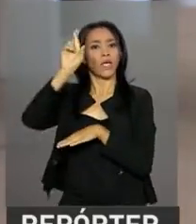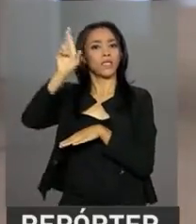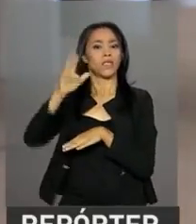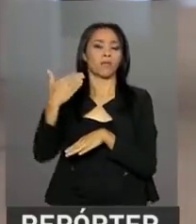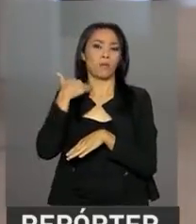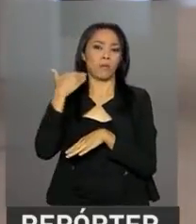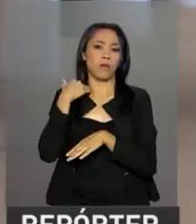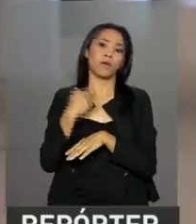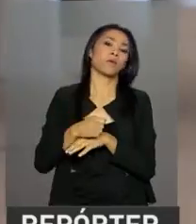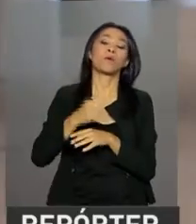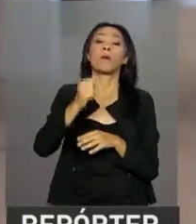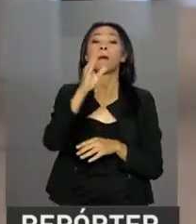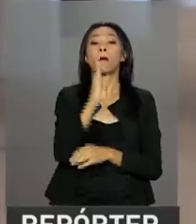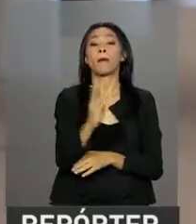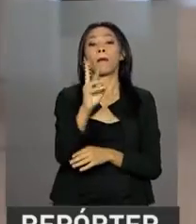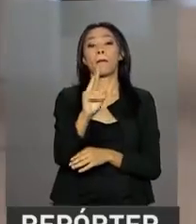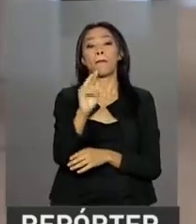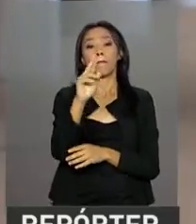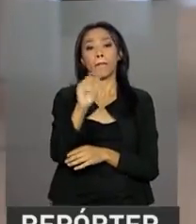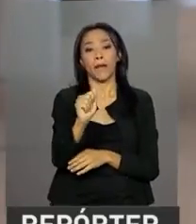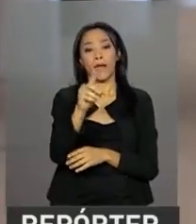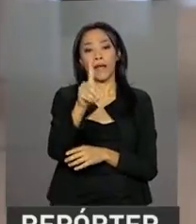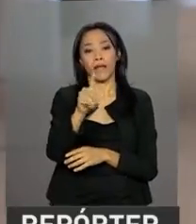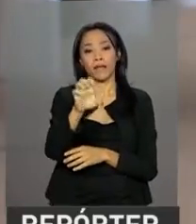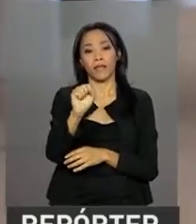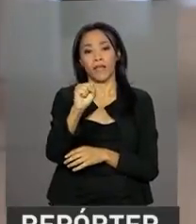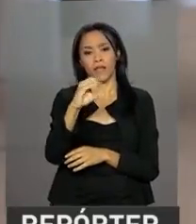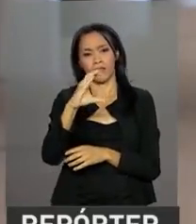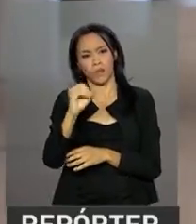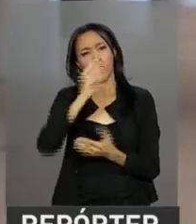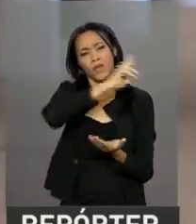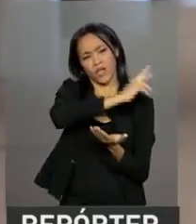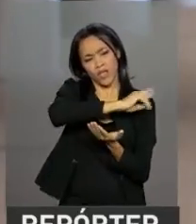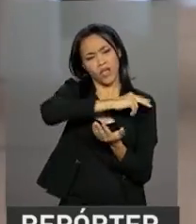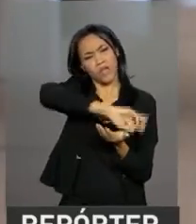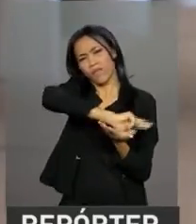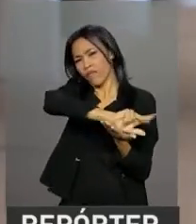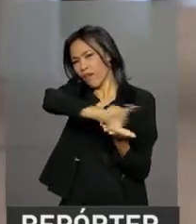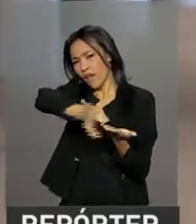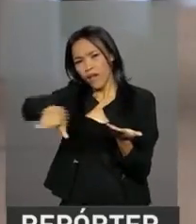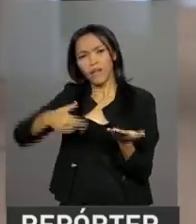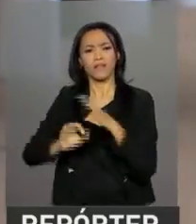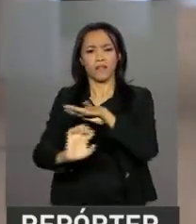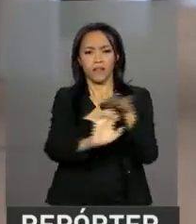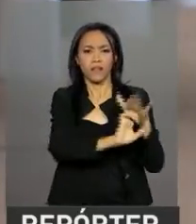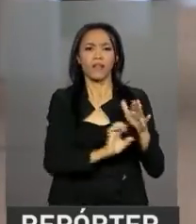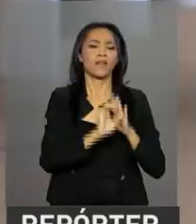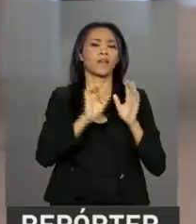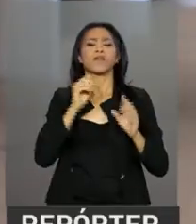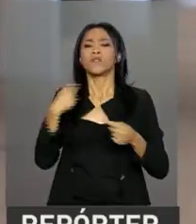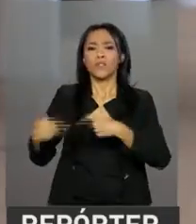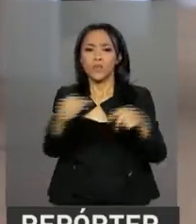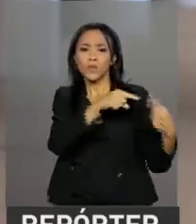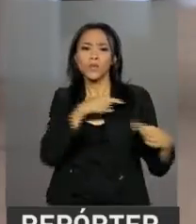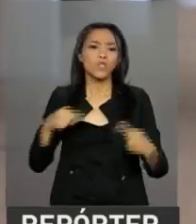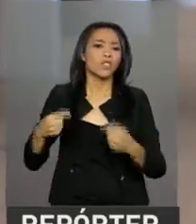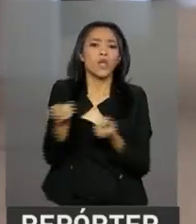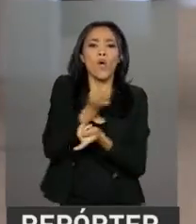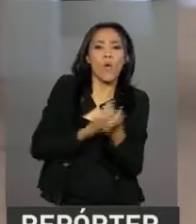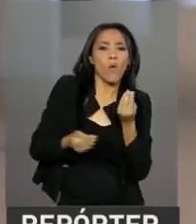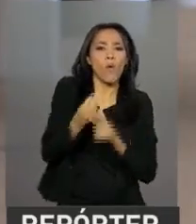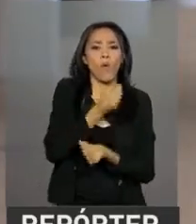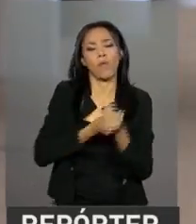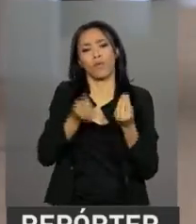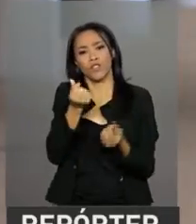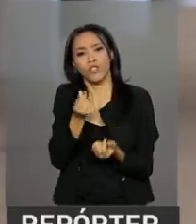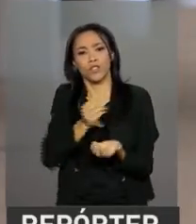item a participação de mais de 800 empresários e investidores para discutir o ambiente de negócios aqui no brasil e oportunidades de